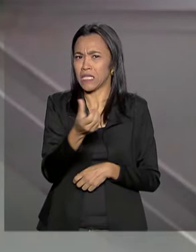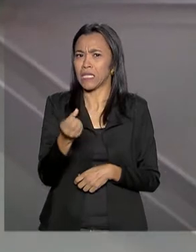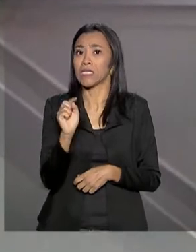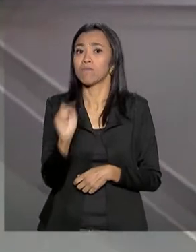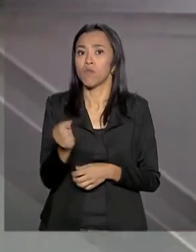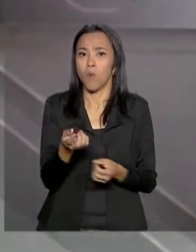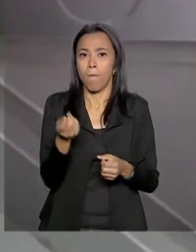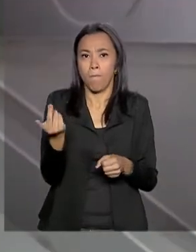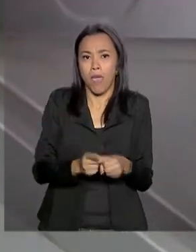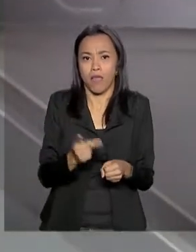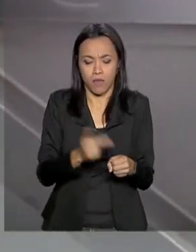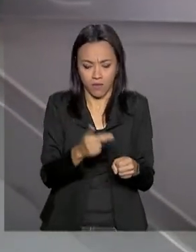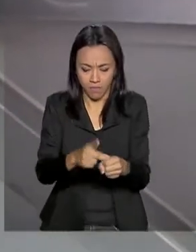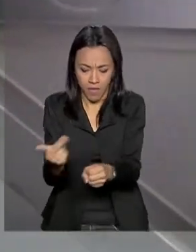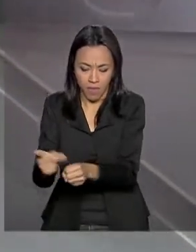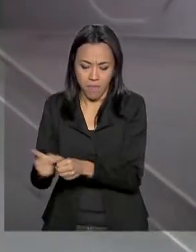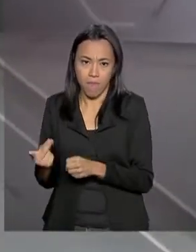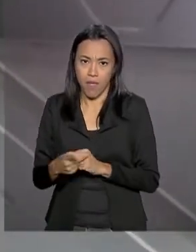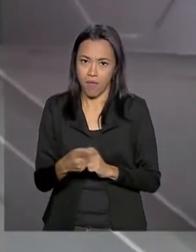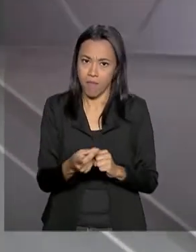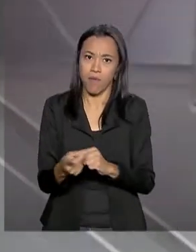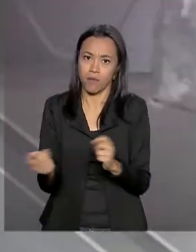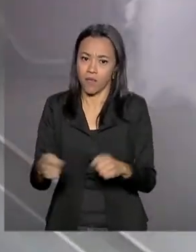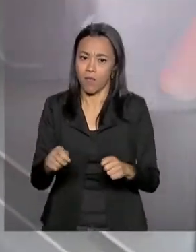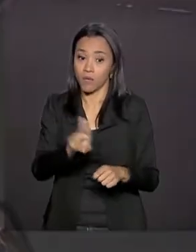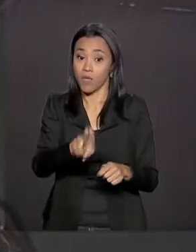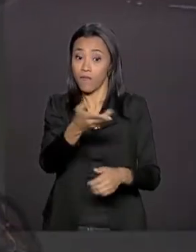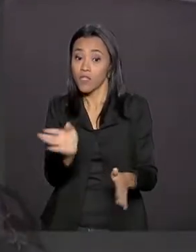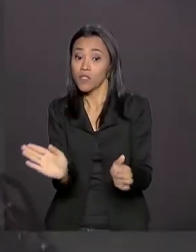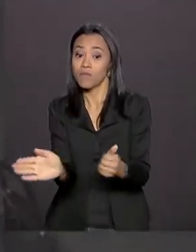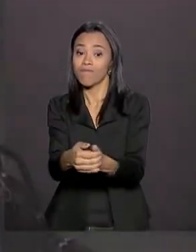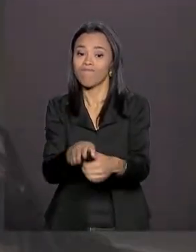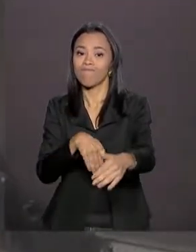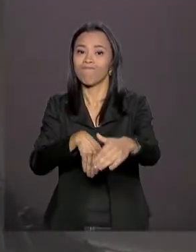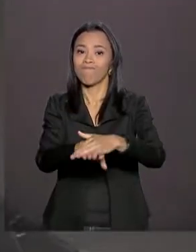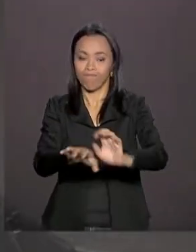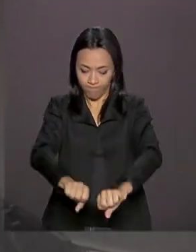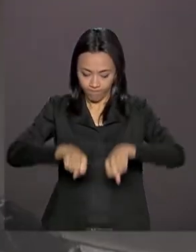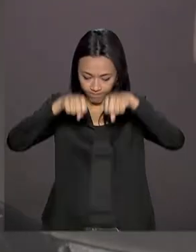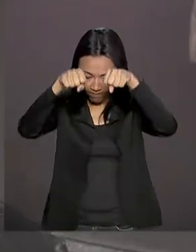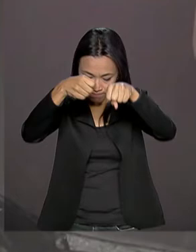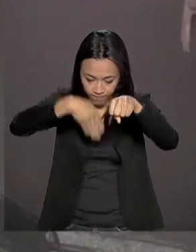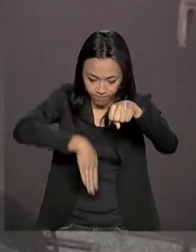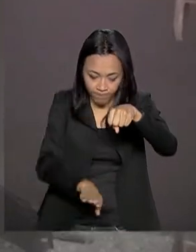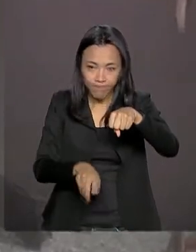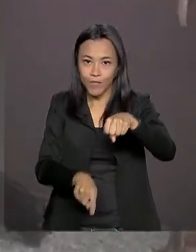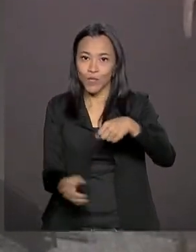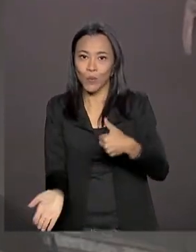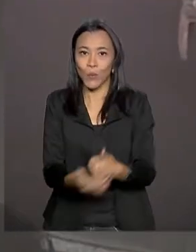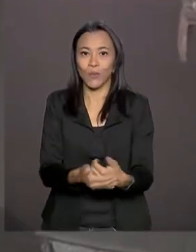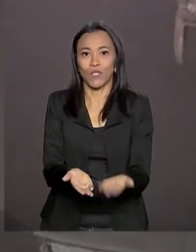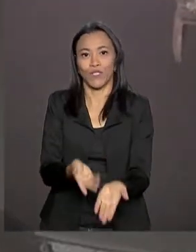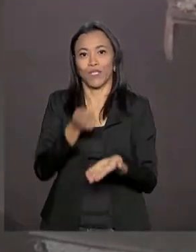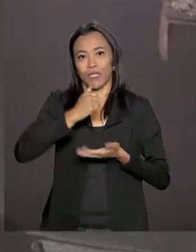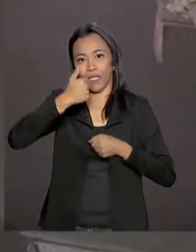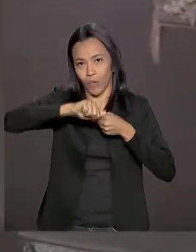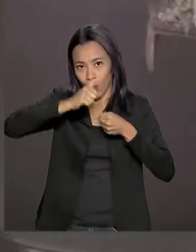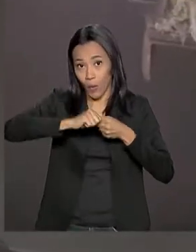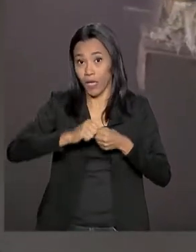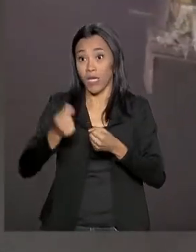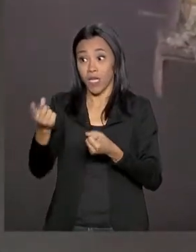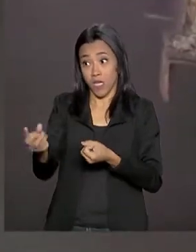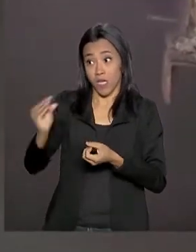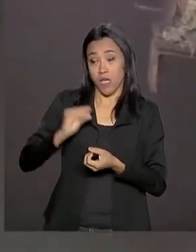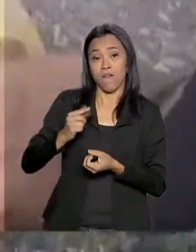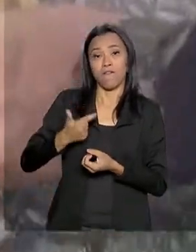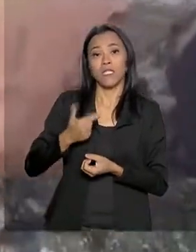crack seria deixado em são paulo a droga estava escondida no interior do chassi do veículo o motorista disse que recebeu 25 mil reais para